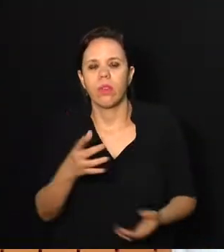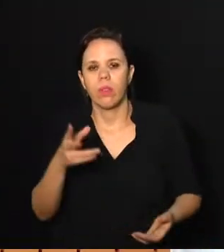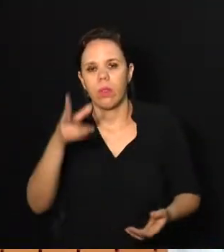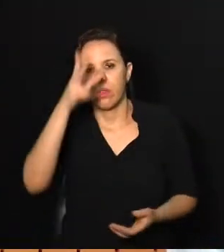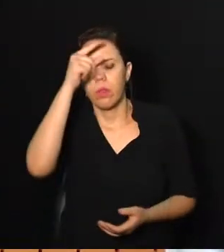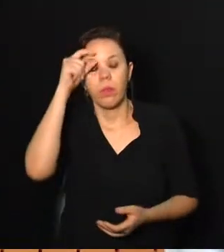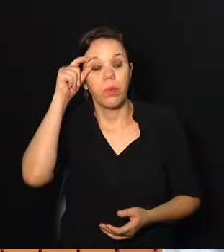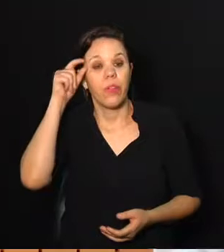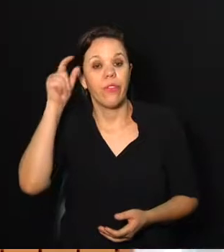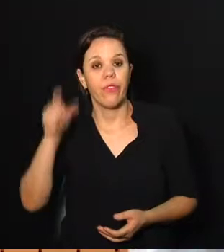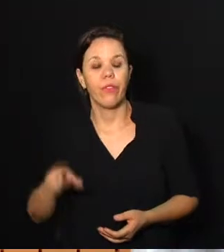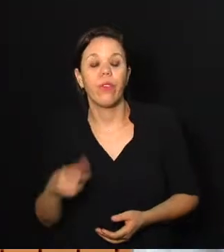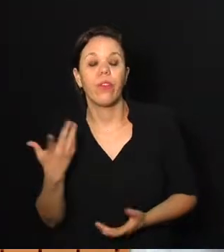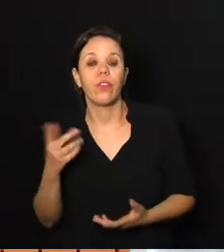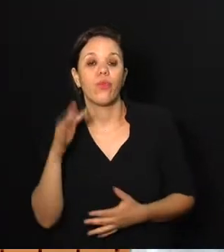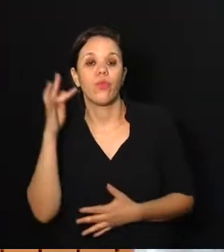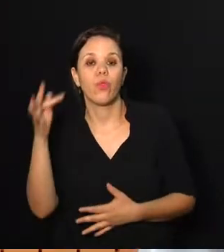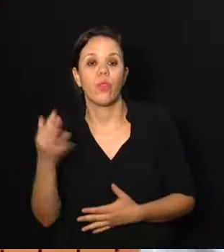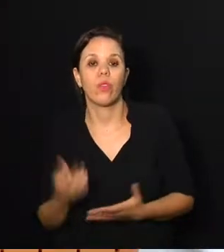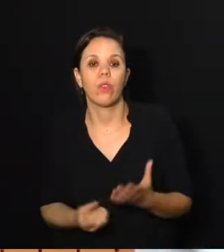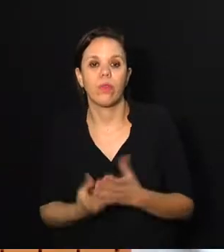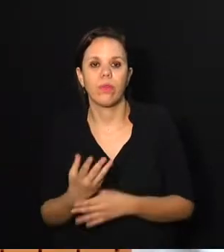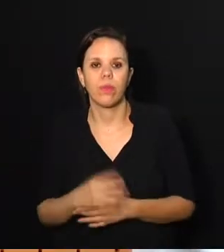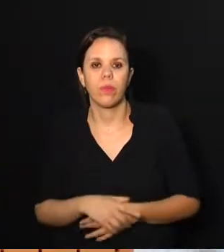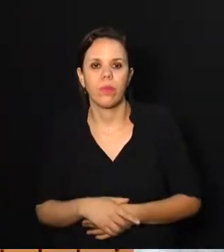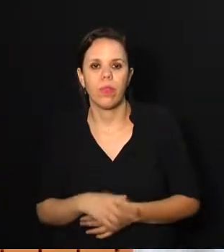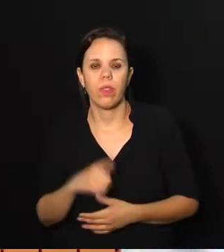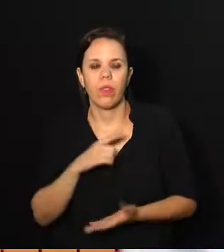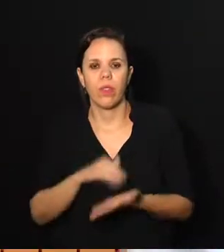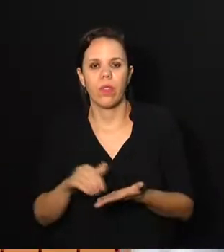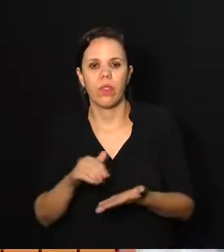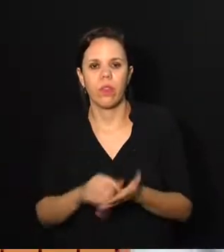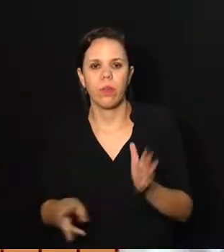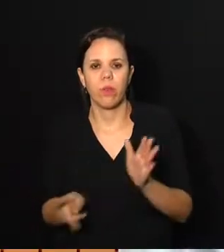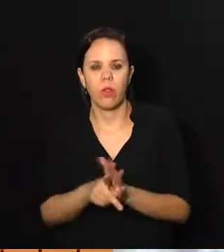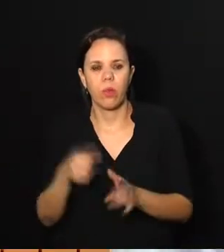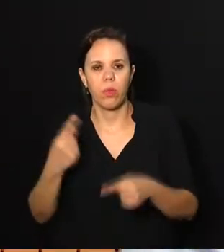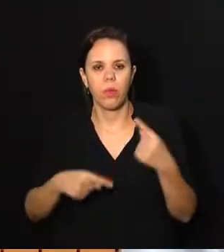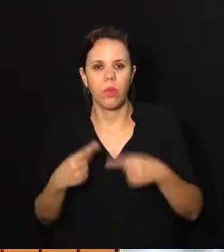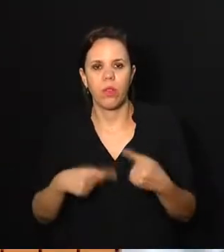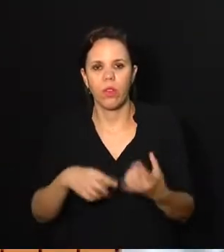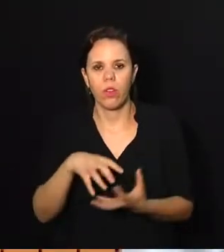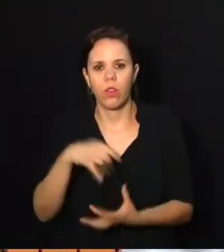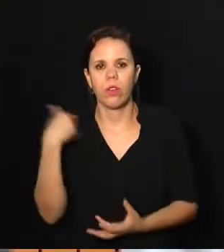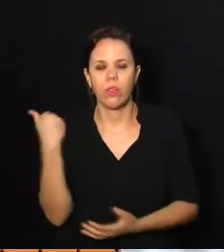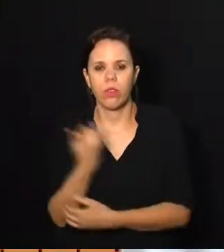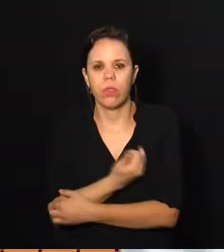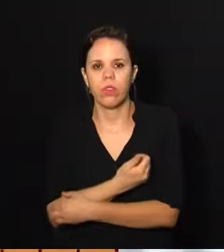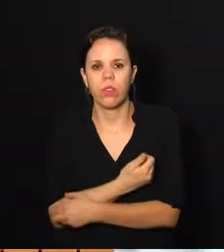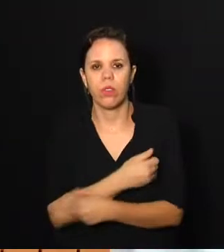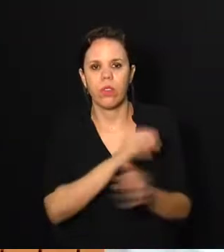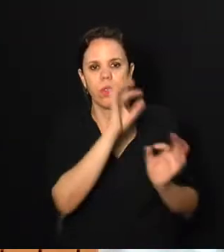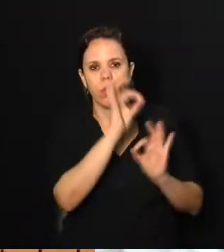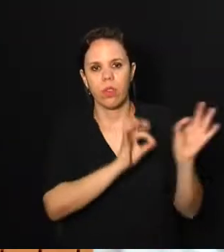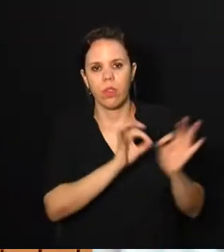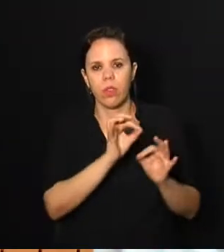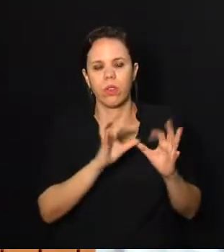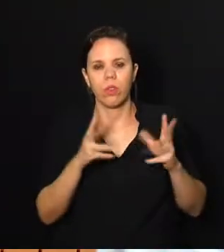futura administração, que tivesse uma secretaria de política do idoso, para regulamentar toda essa